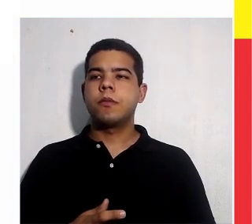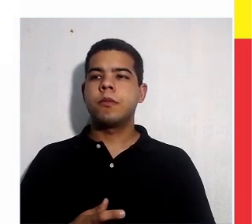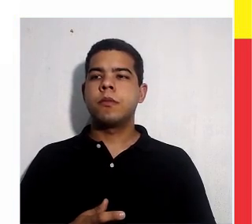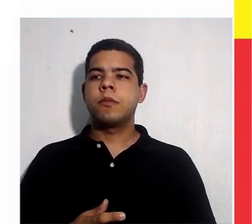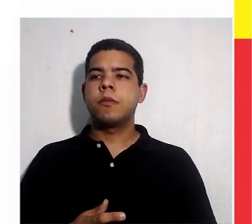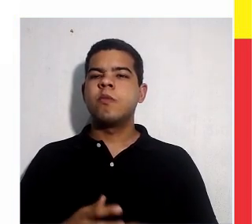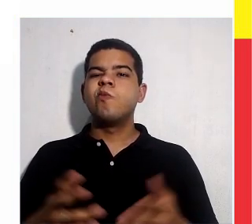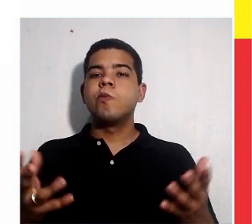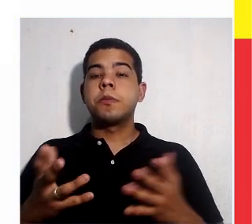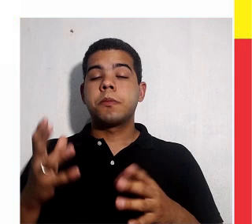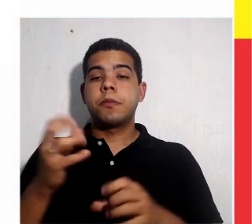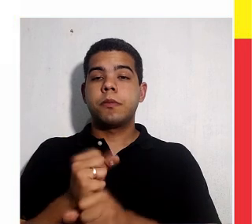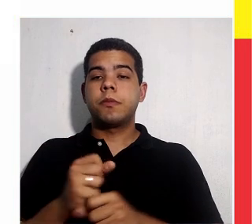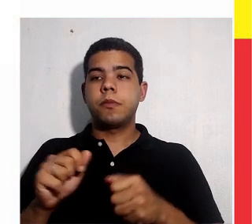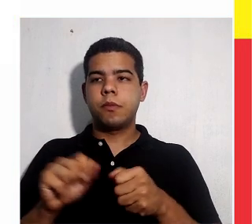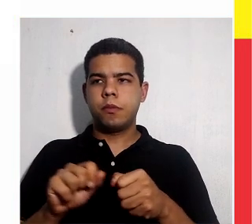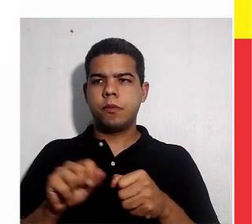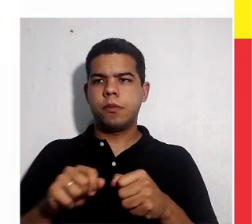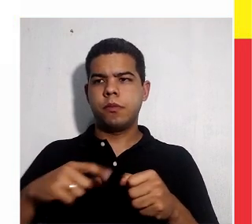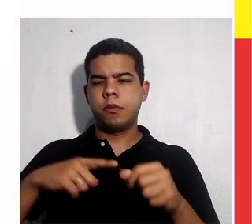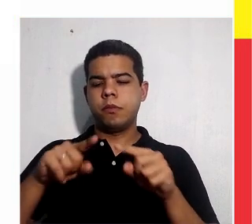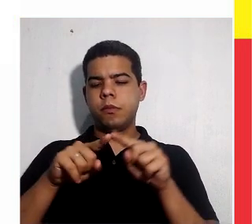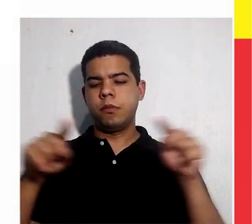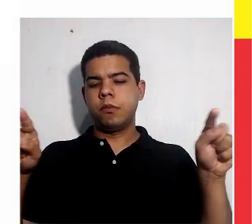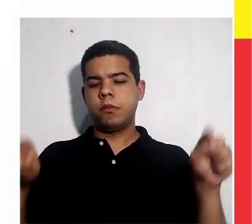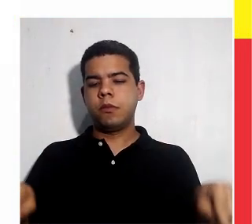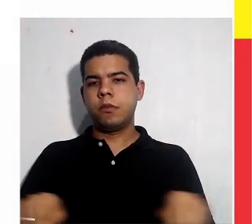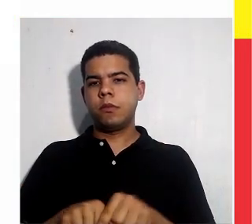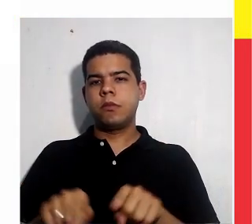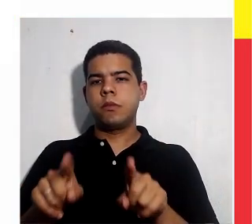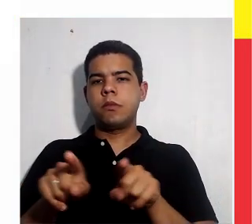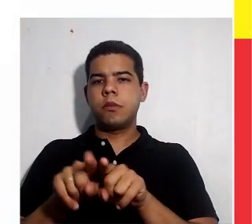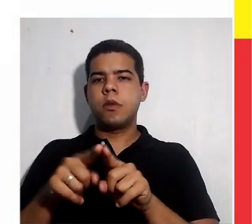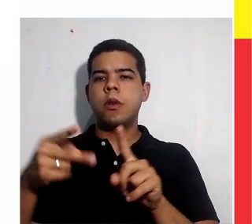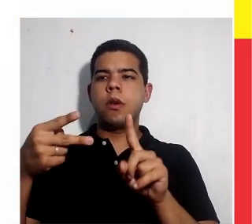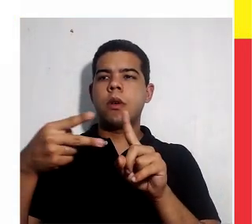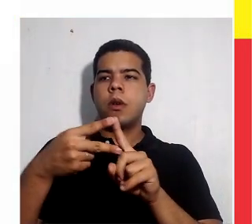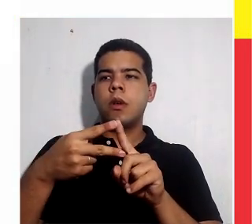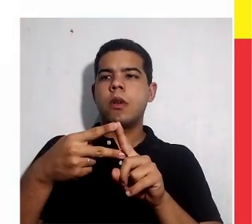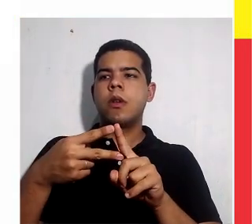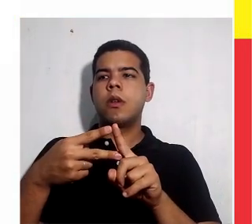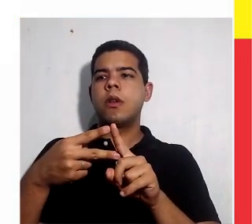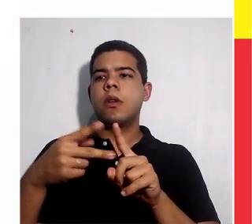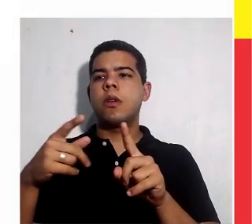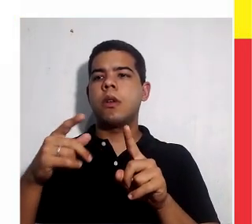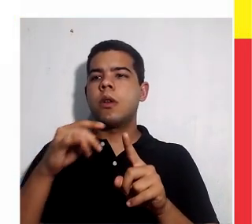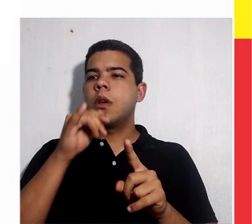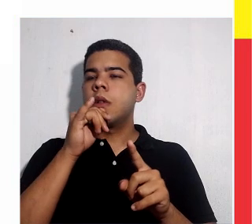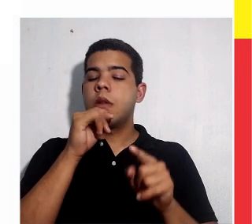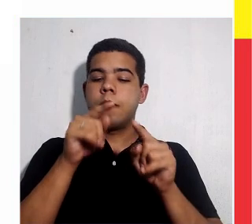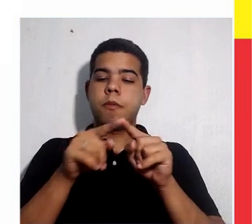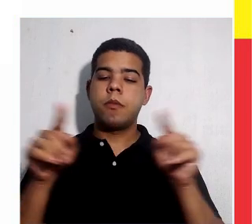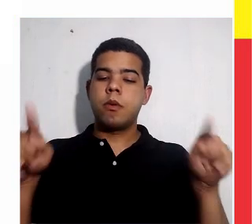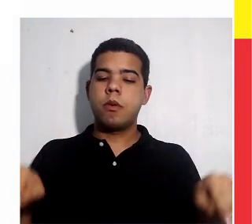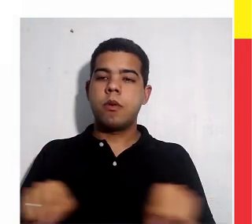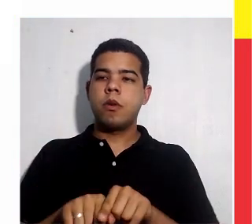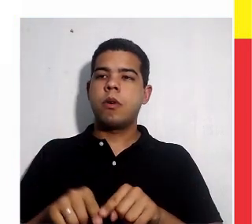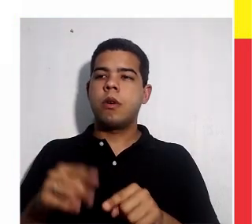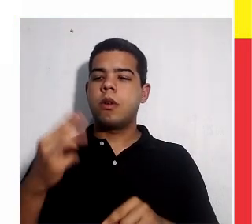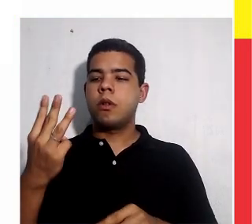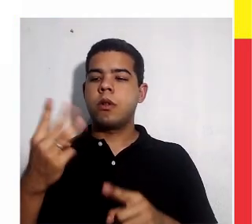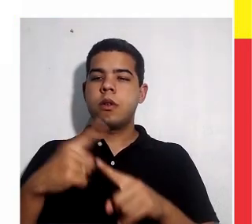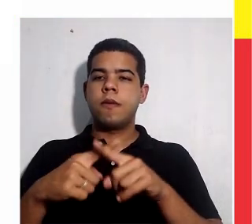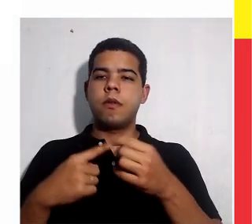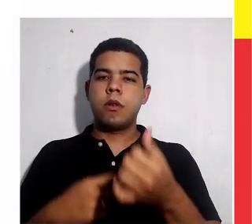cálculo. Temos um retângulo e um triângulo. A área do retângulo vai ser 3 metros vezes 6